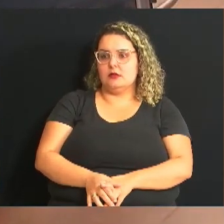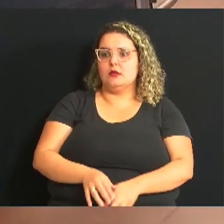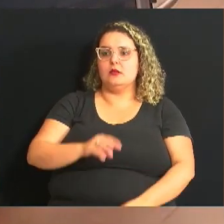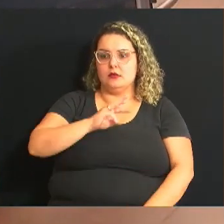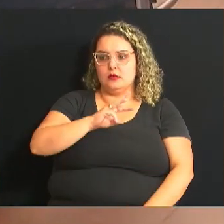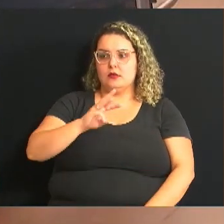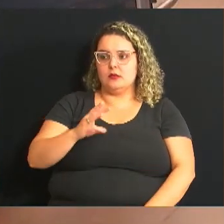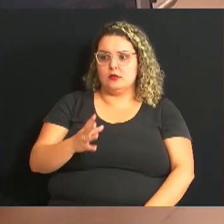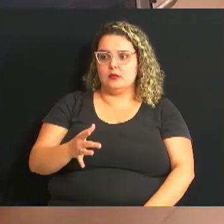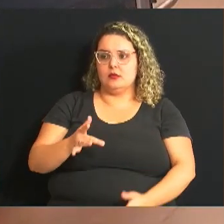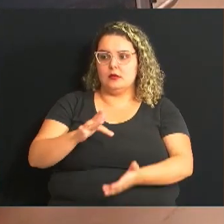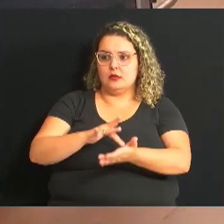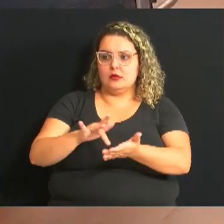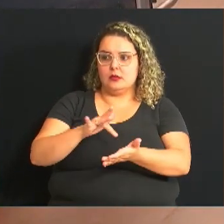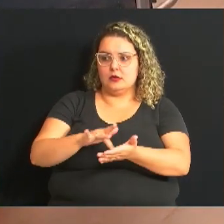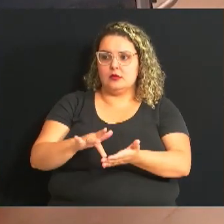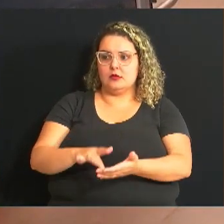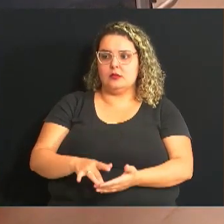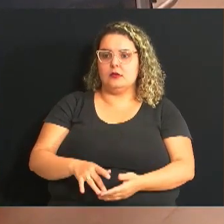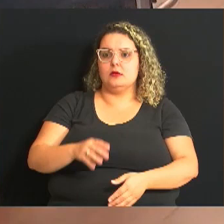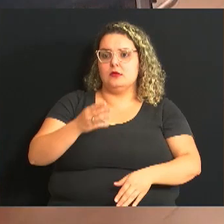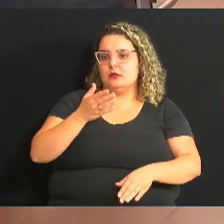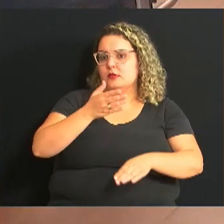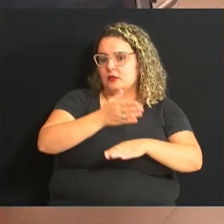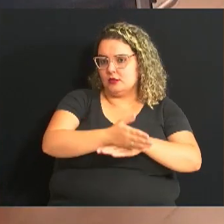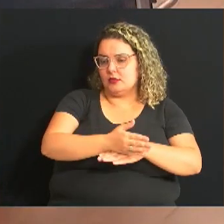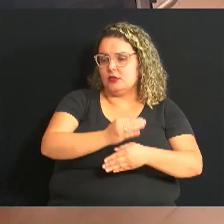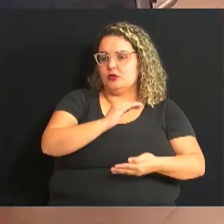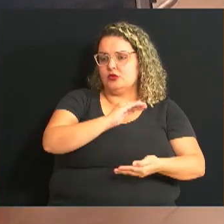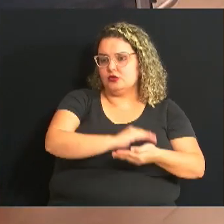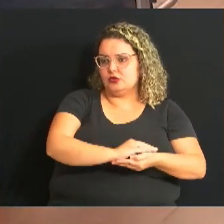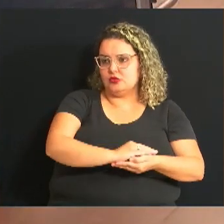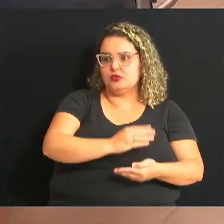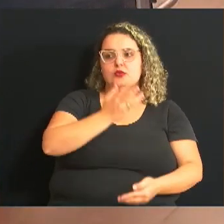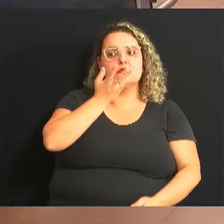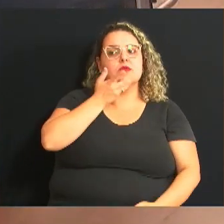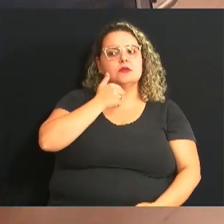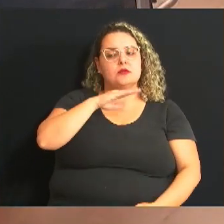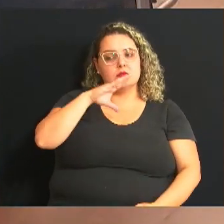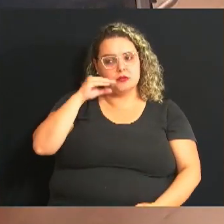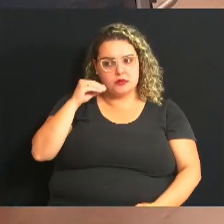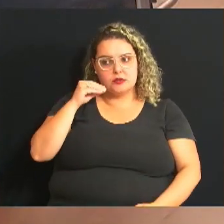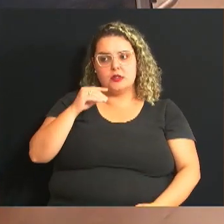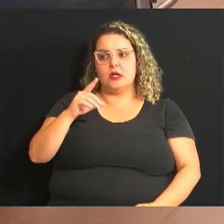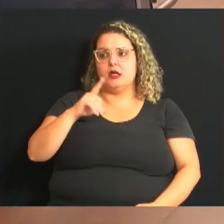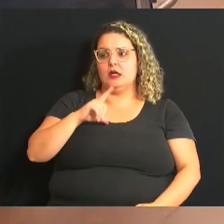com um tablet, nas páginas do Fundo Municipal de Direitos do Adolescente, aí tem aqui,